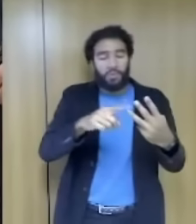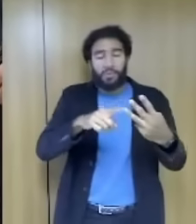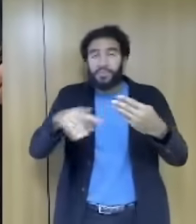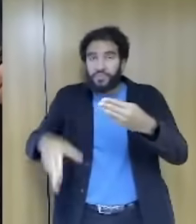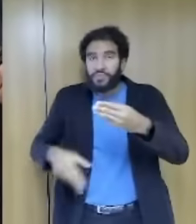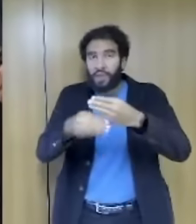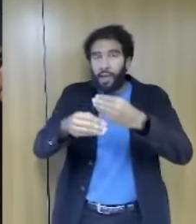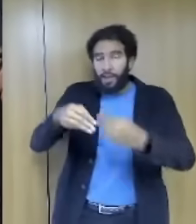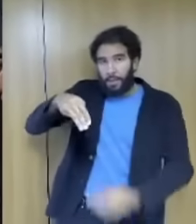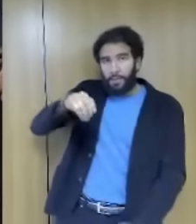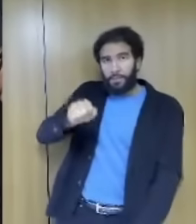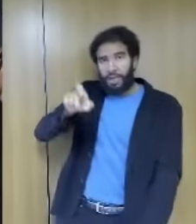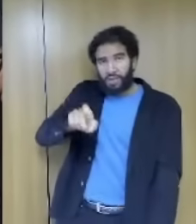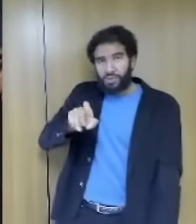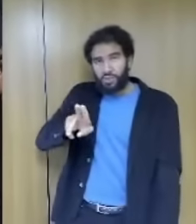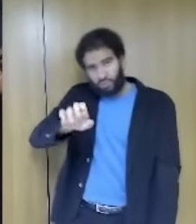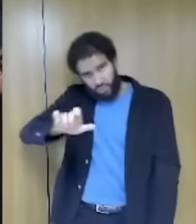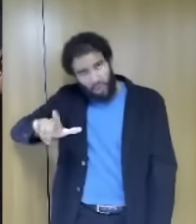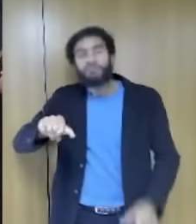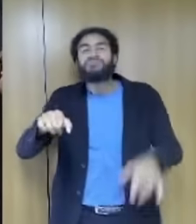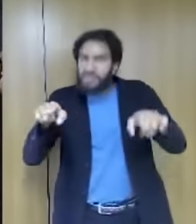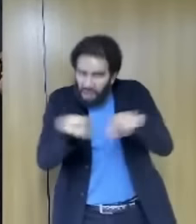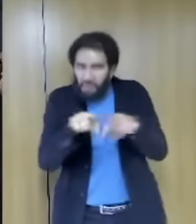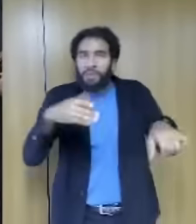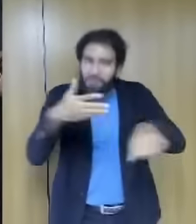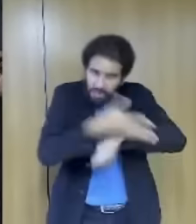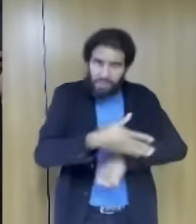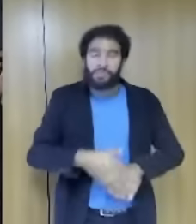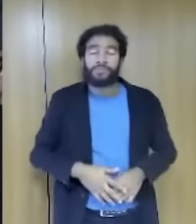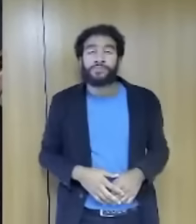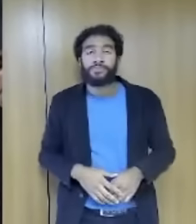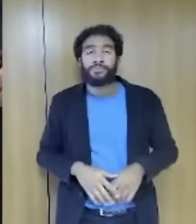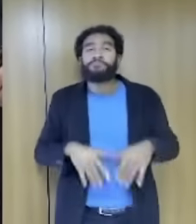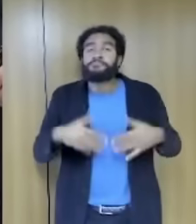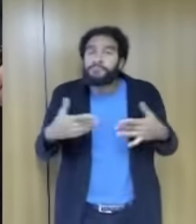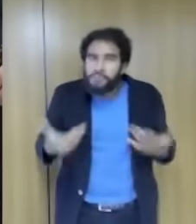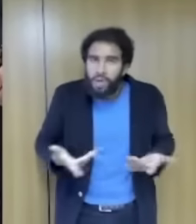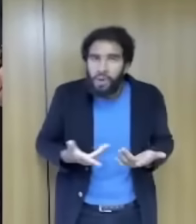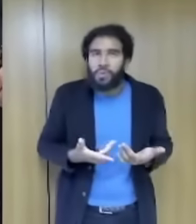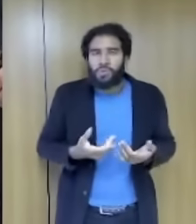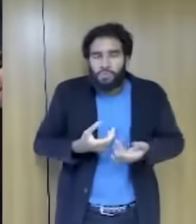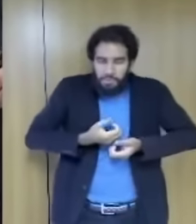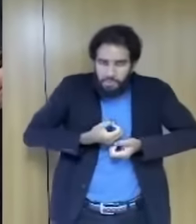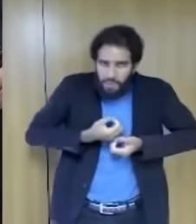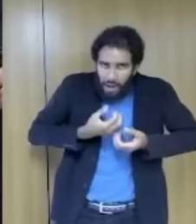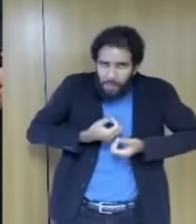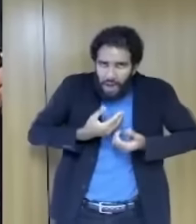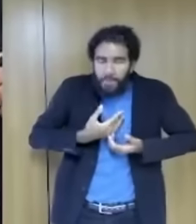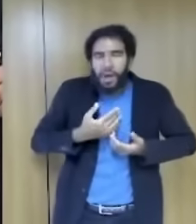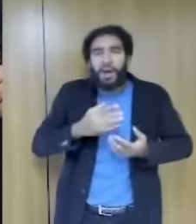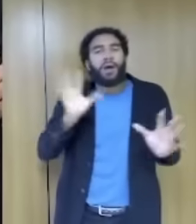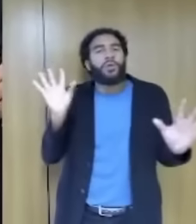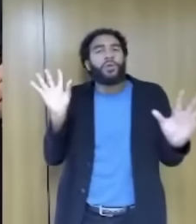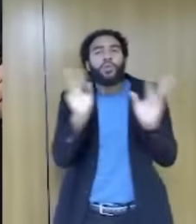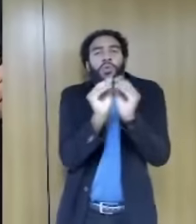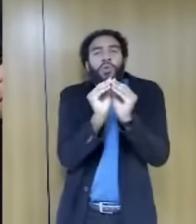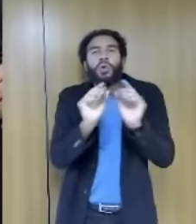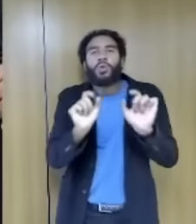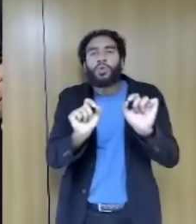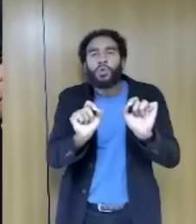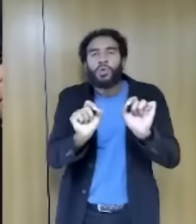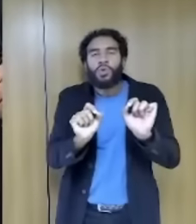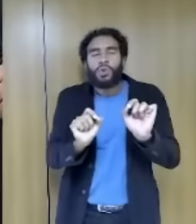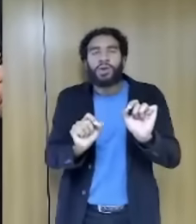decisiva do Maxwell. Então, a delação premiada, ela é a conclusão das